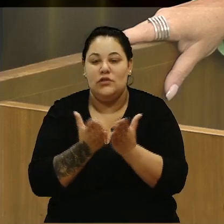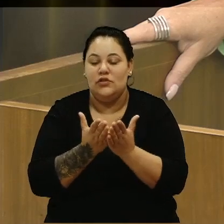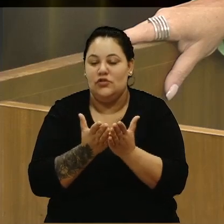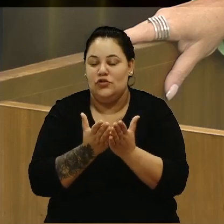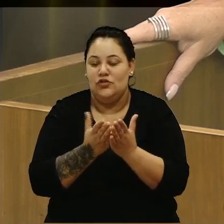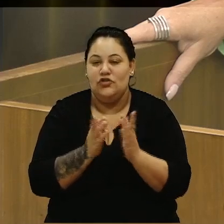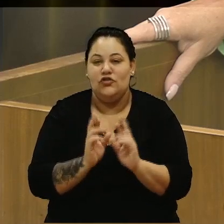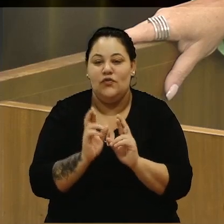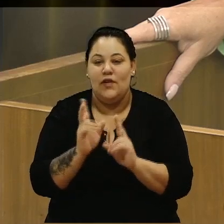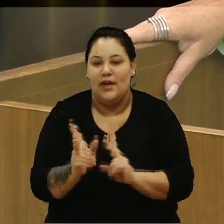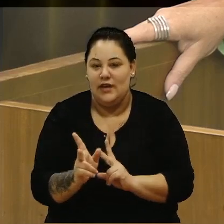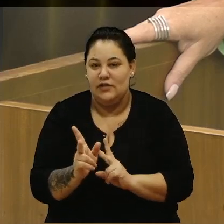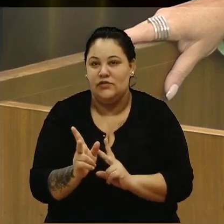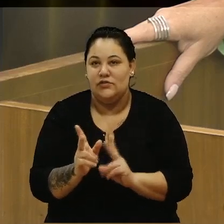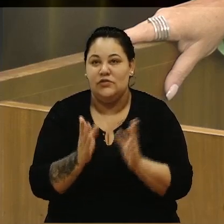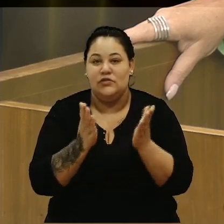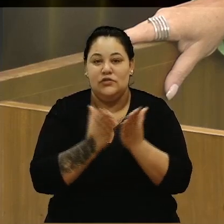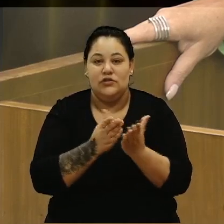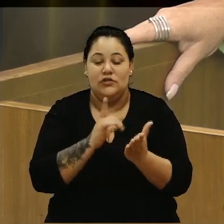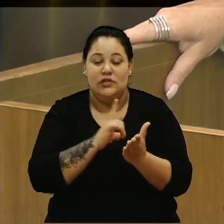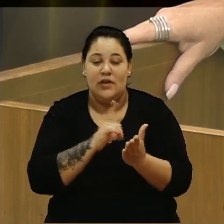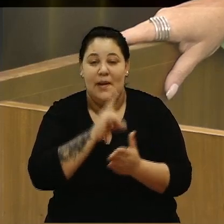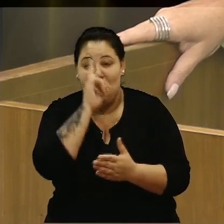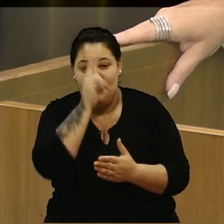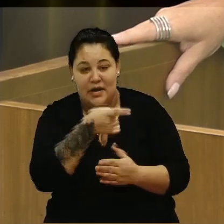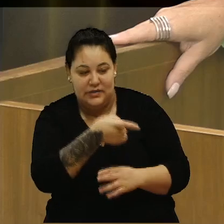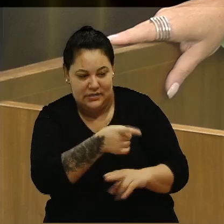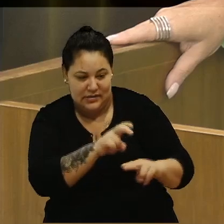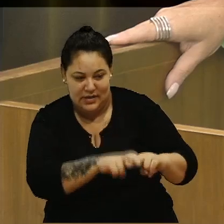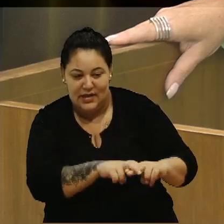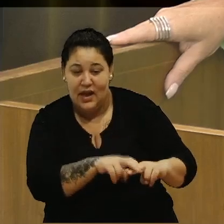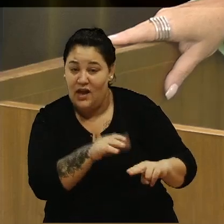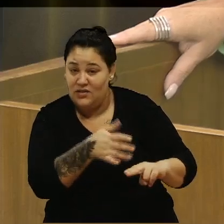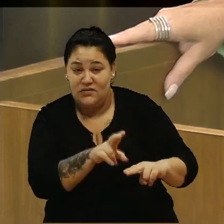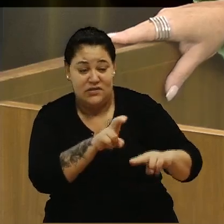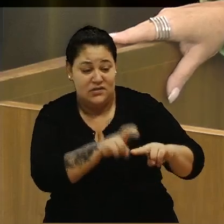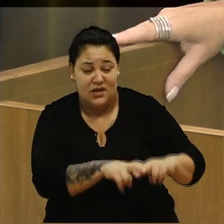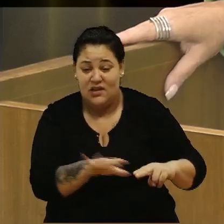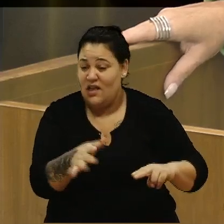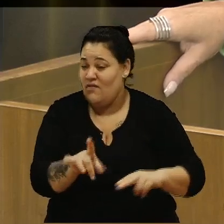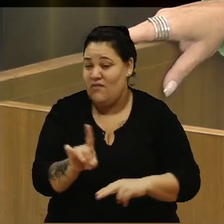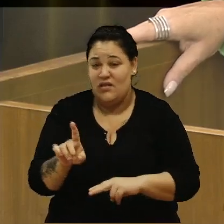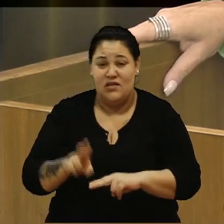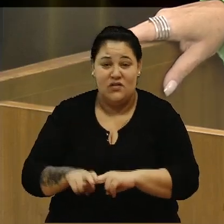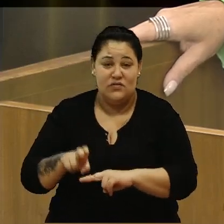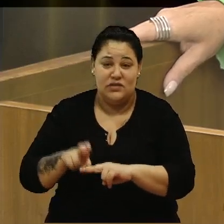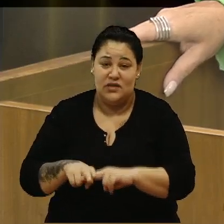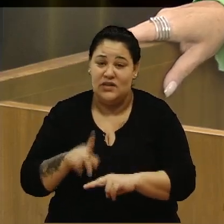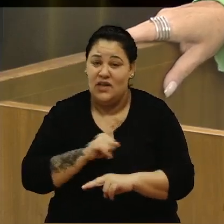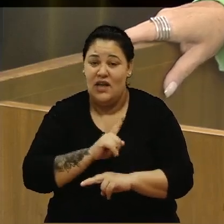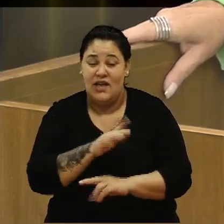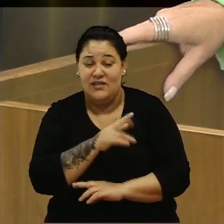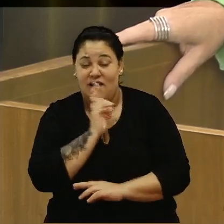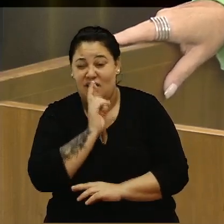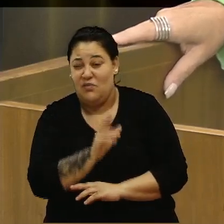do que aqueles estudantes que a gente manda sentar, e que às vezes senta, às vezes não senta, às vezes responde para a